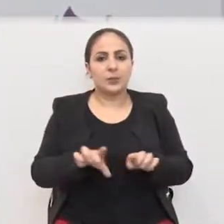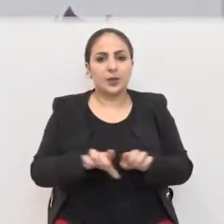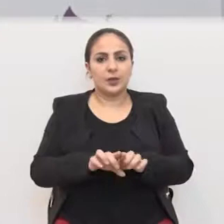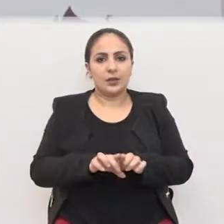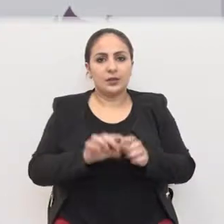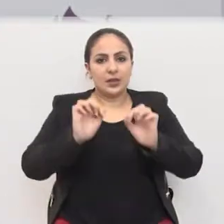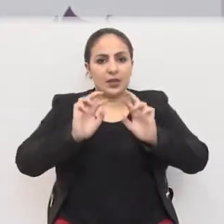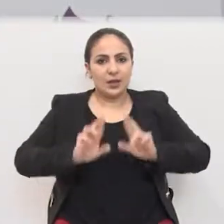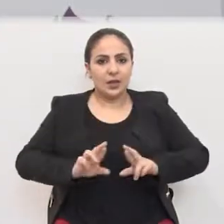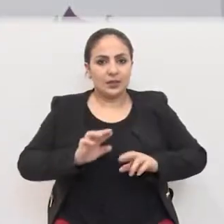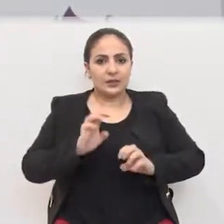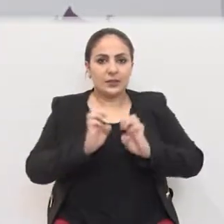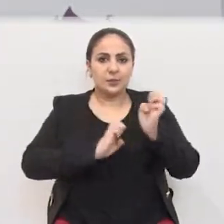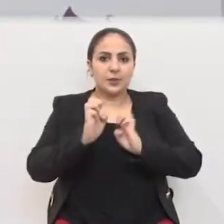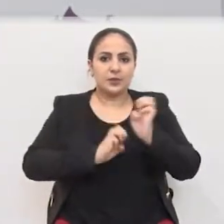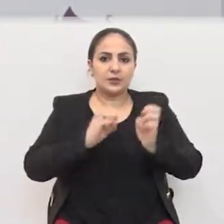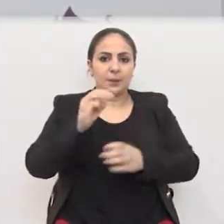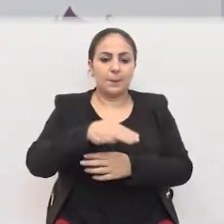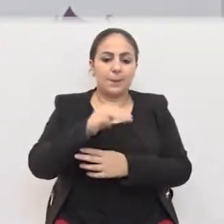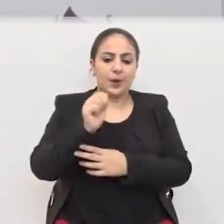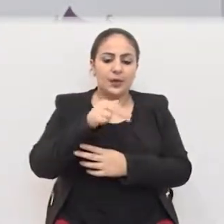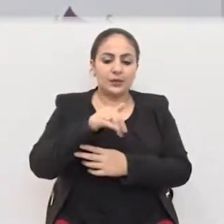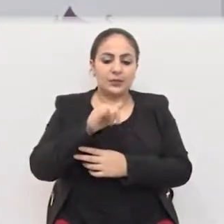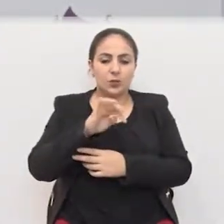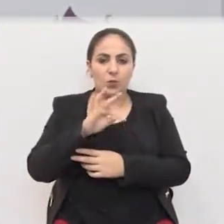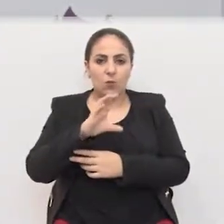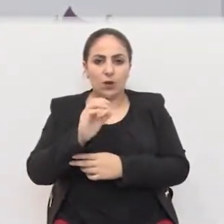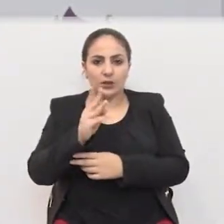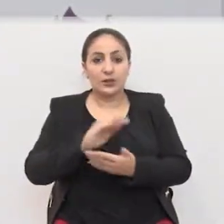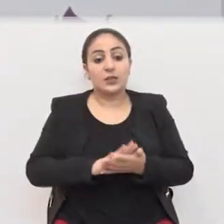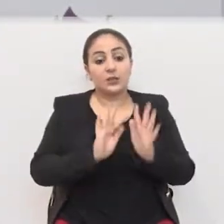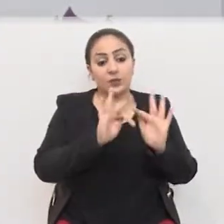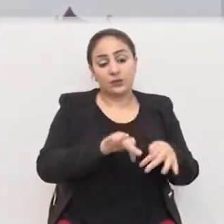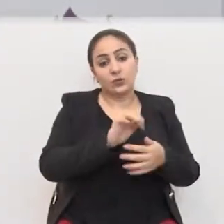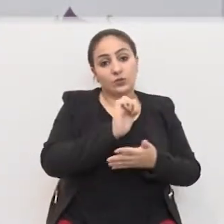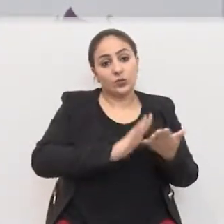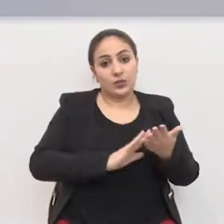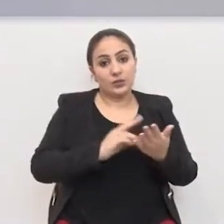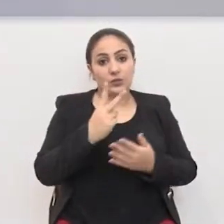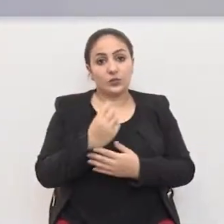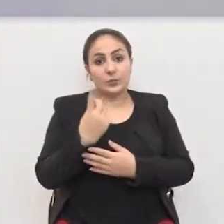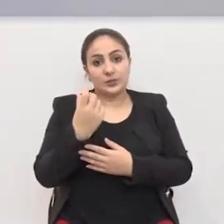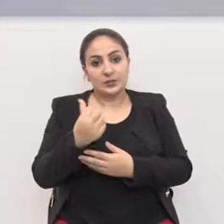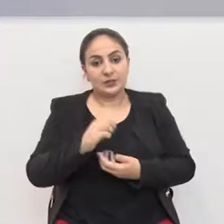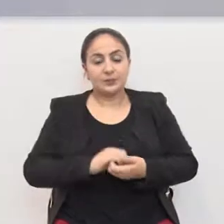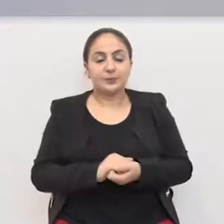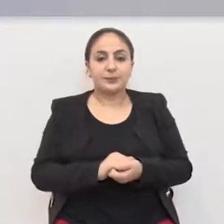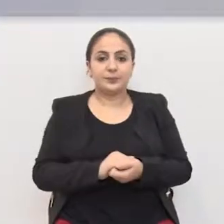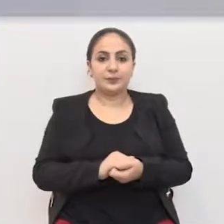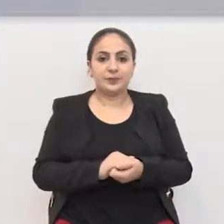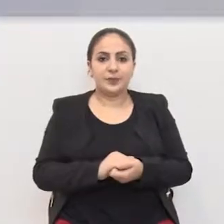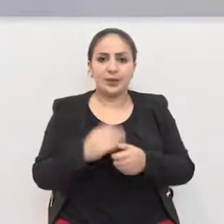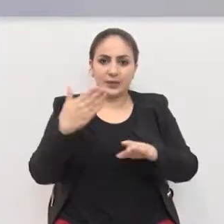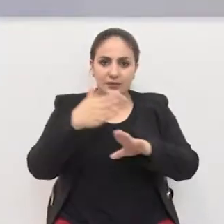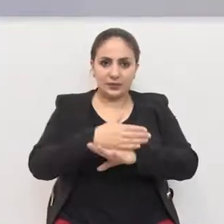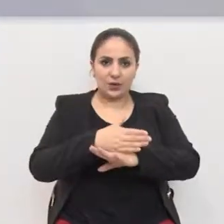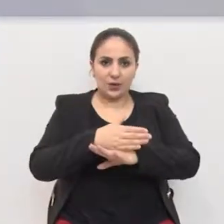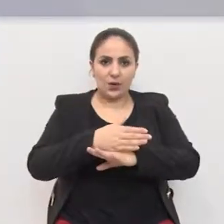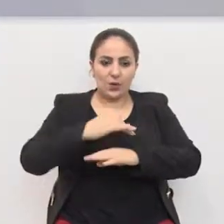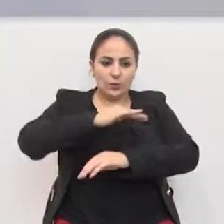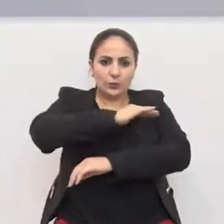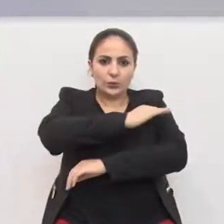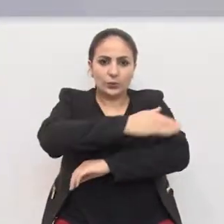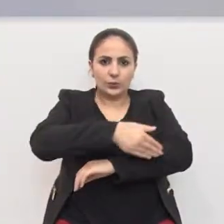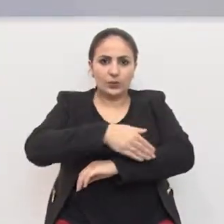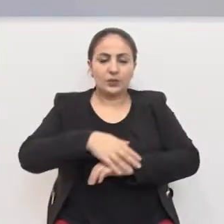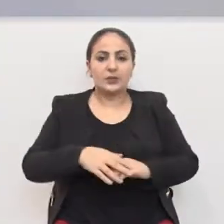aquisição da área para dar à empresa Monitoque, que encerrou suas atividades em 2016, janeiro de 2016. Quem passa pelo trevo de acesso a Passo